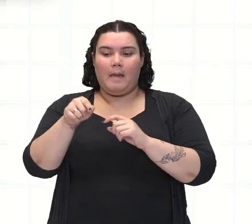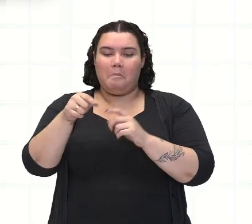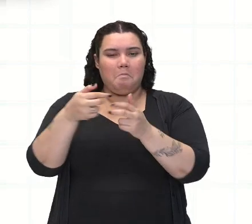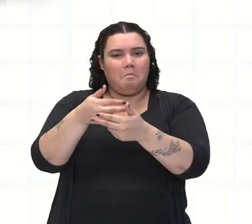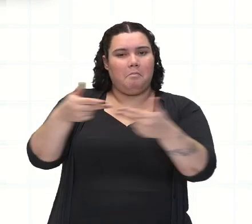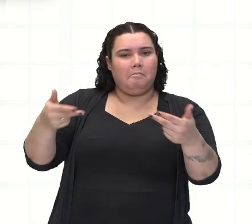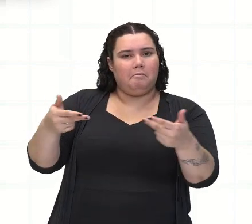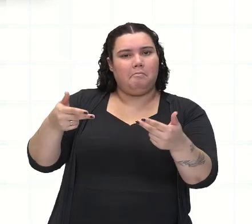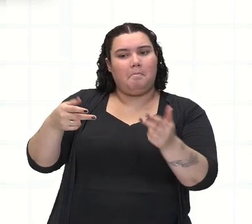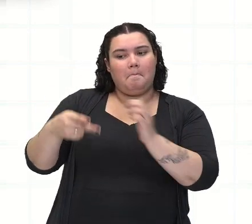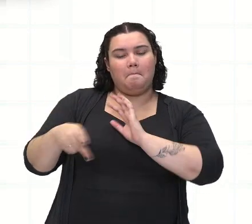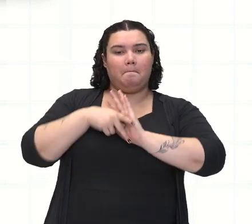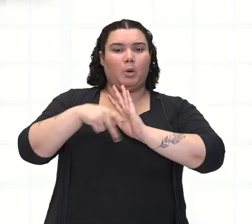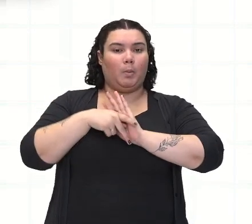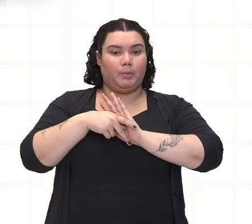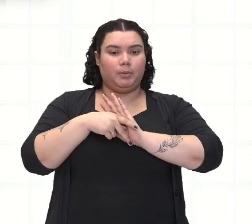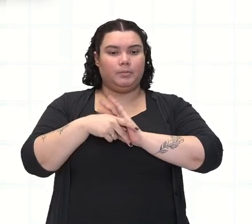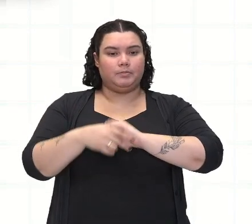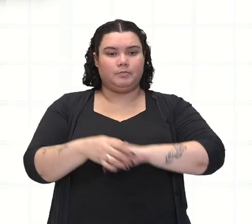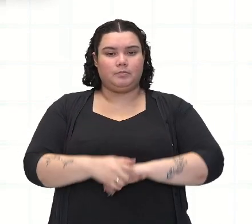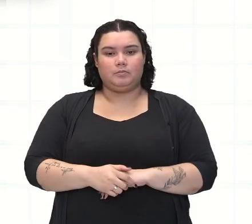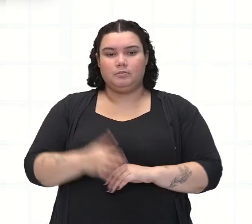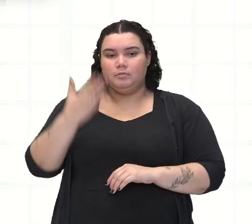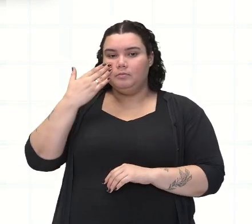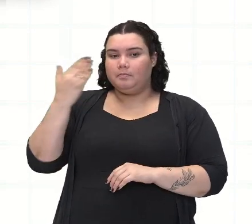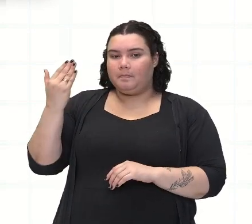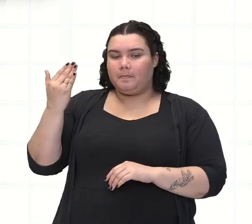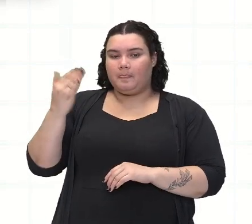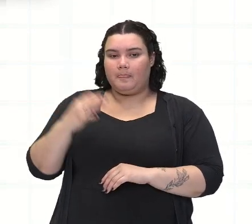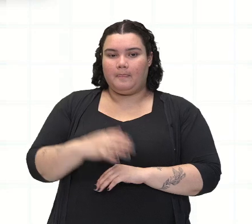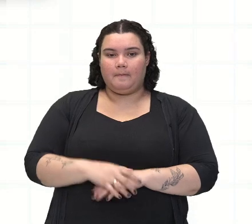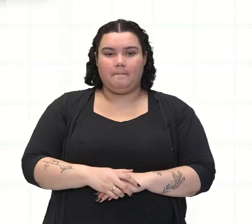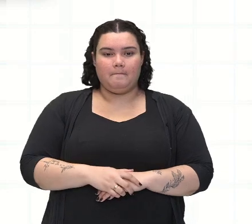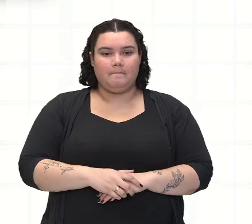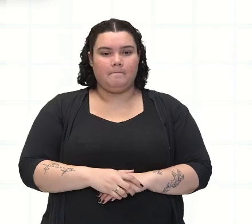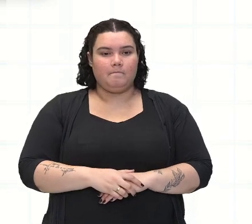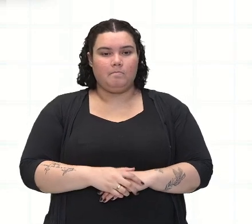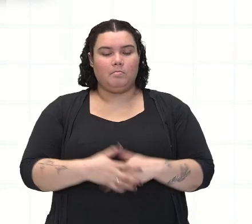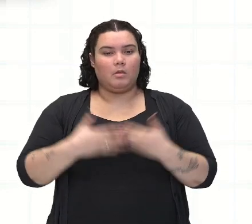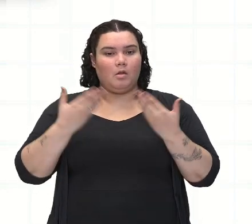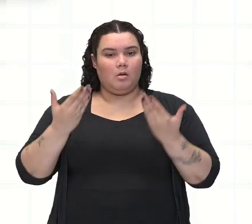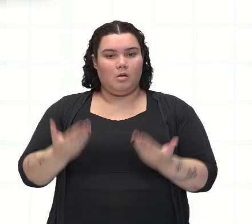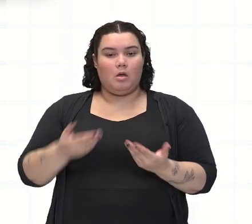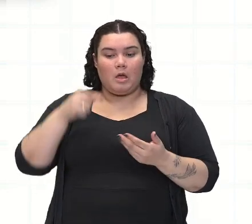coisa possuída. Vamos ver aqui o exemplo. Este é